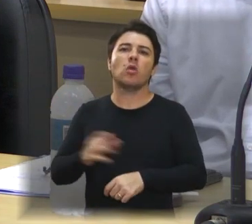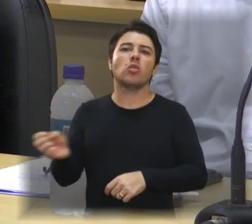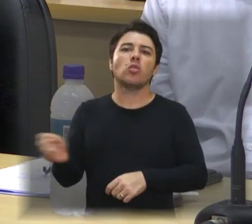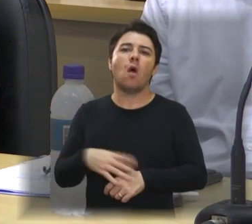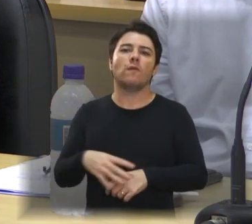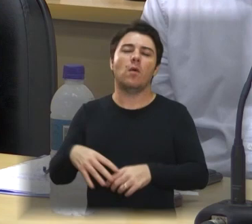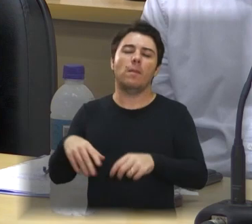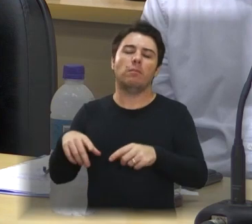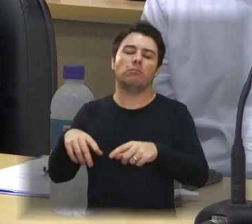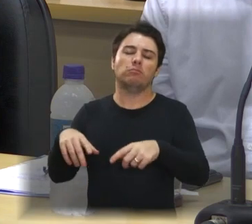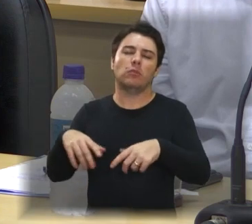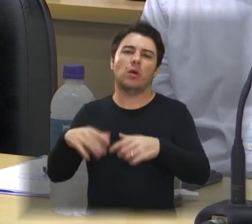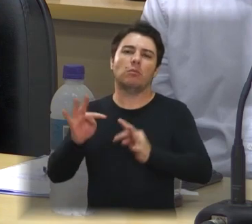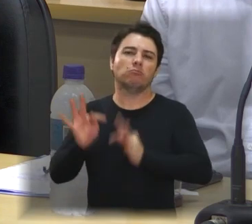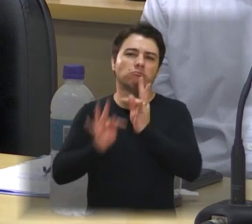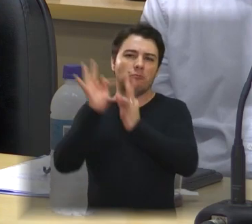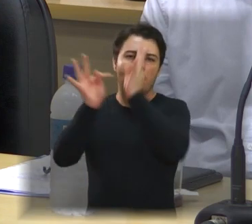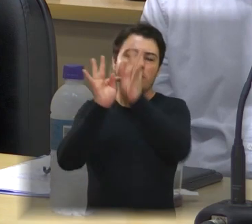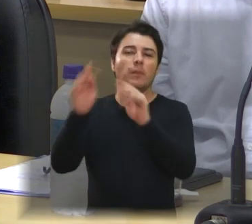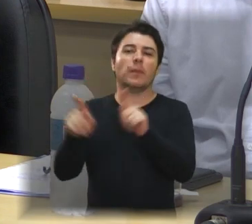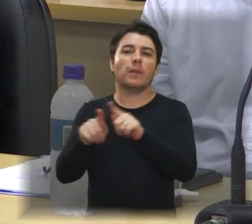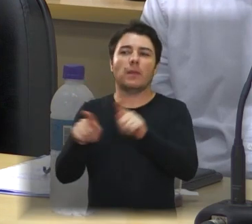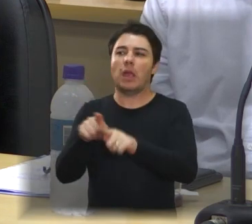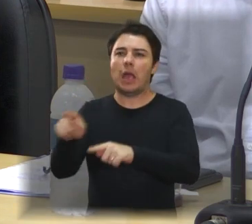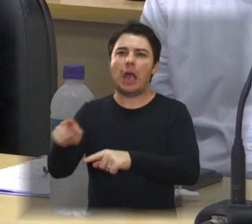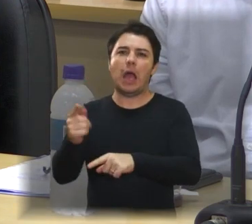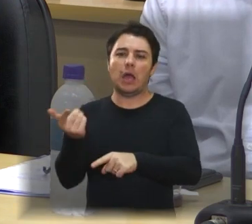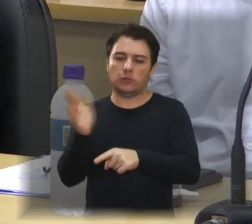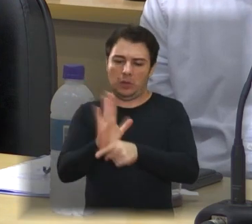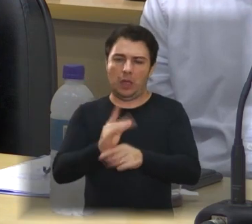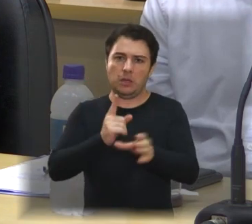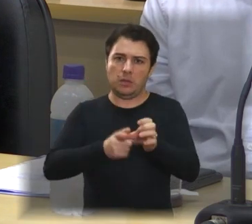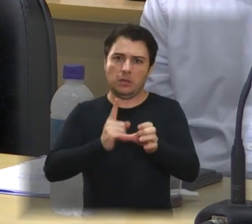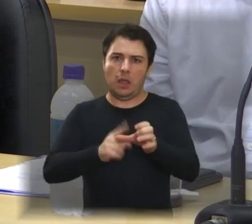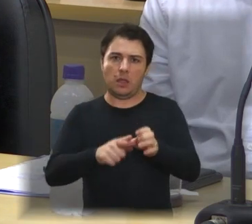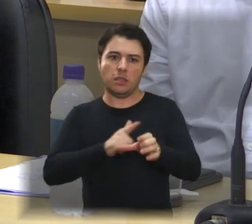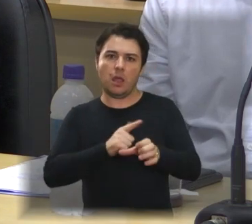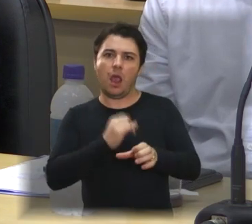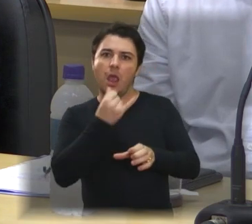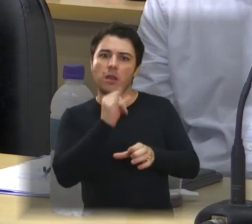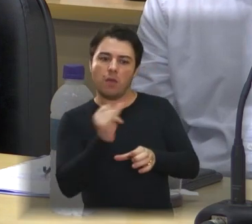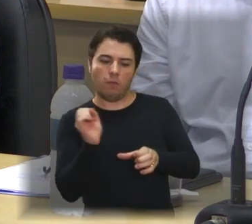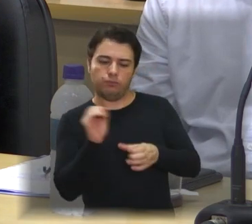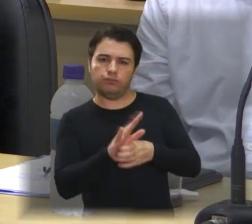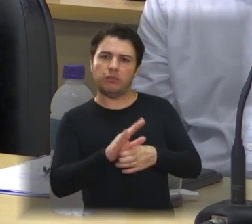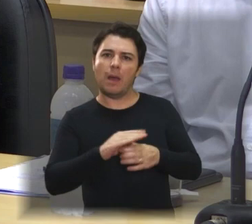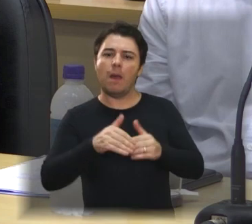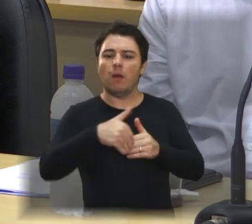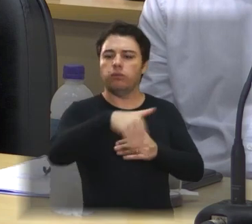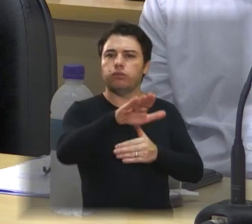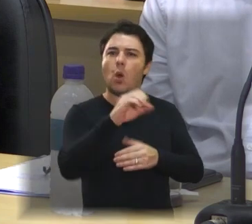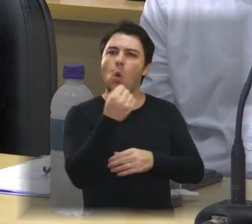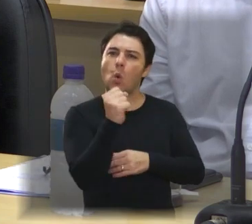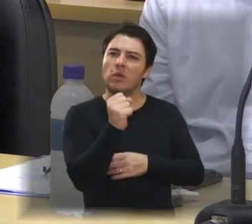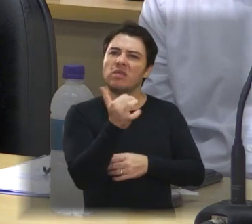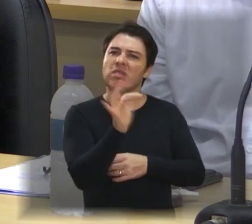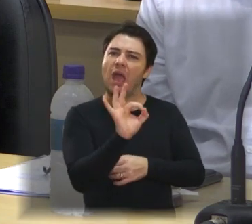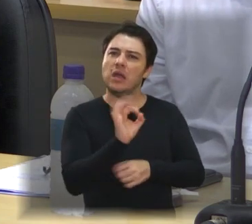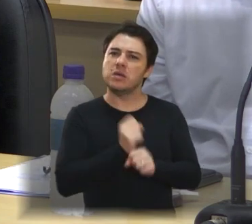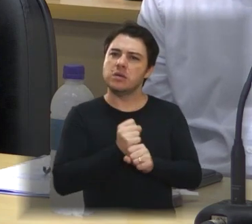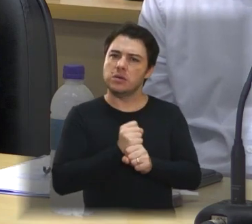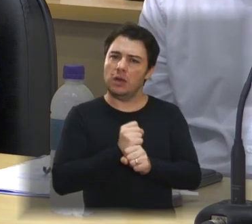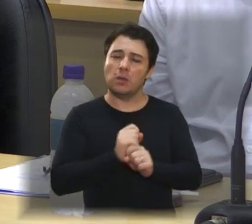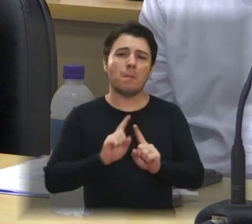e duplicação onde estaria suprindo a cidade por mais oito a dez anos porém não é isso que estamos